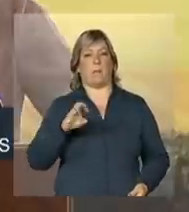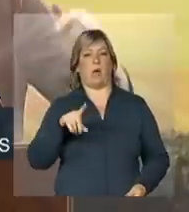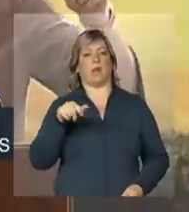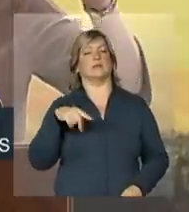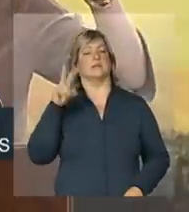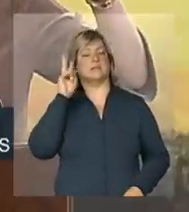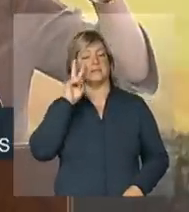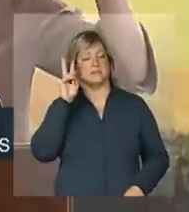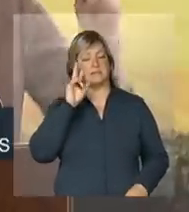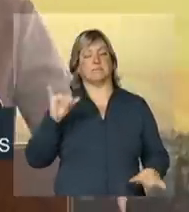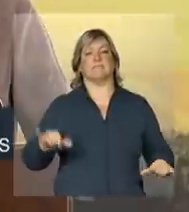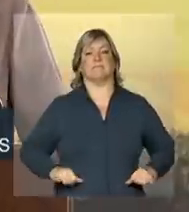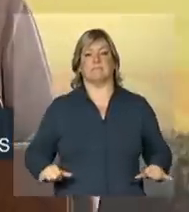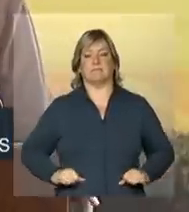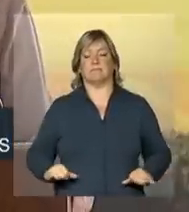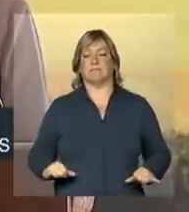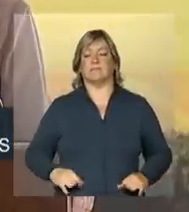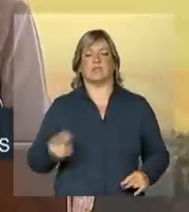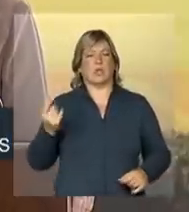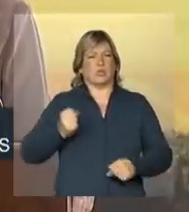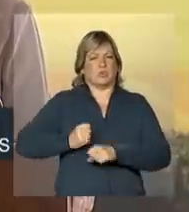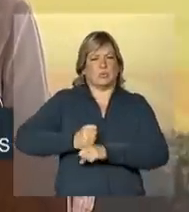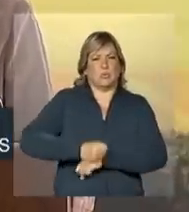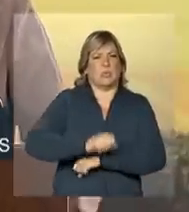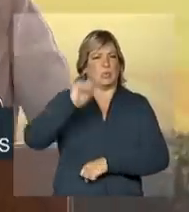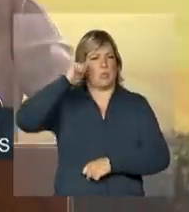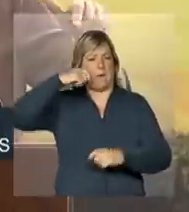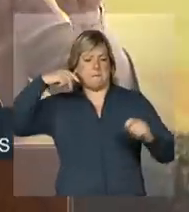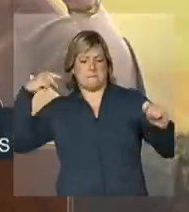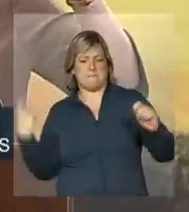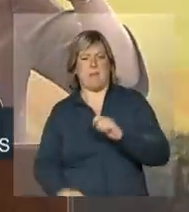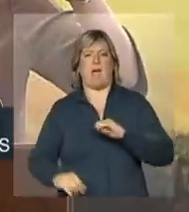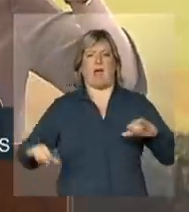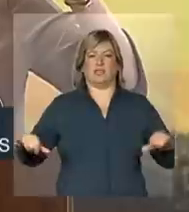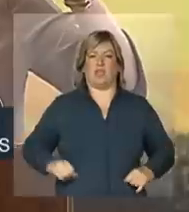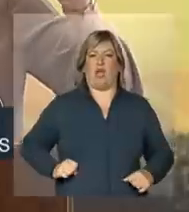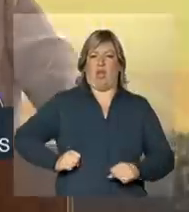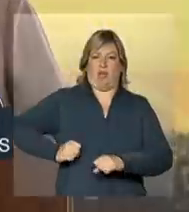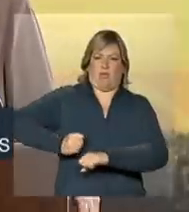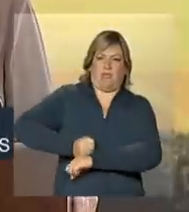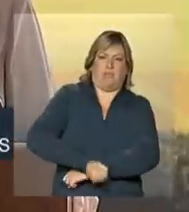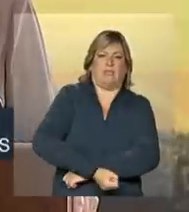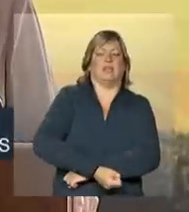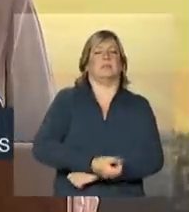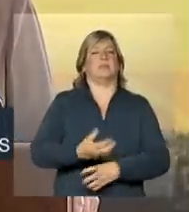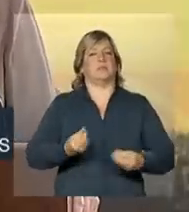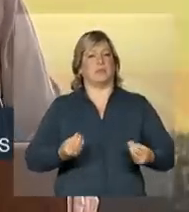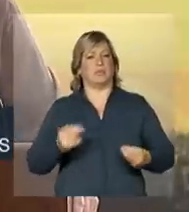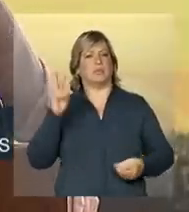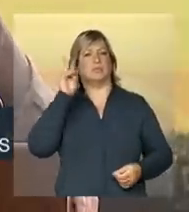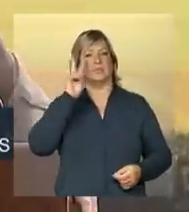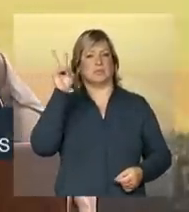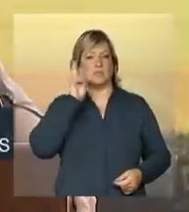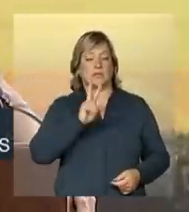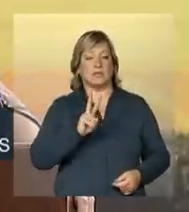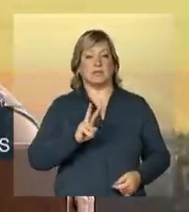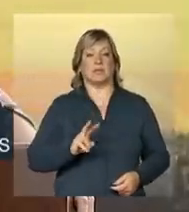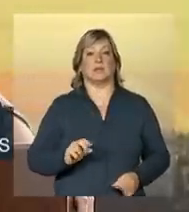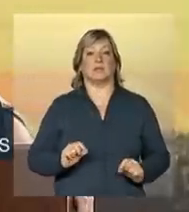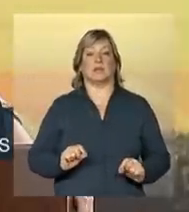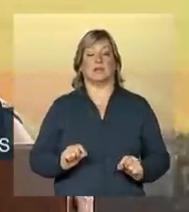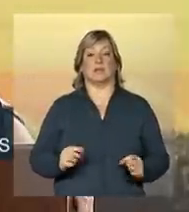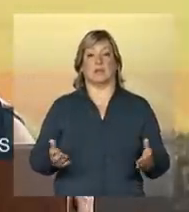que a realidade terrível da escravidão a realidade terrível da escravidão que